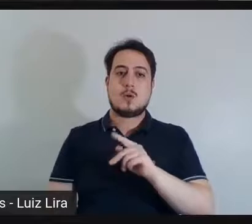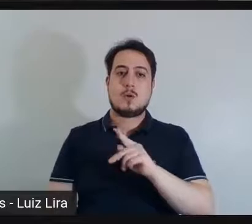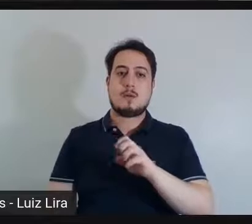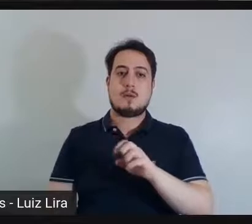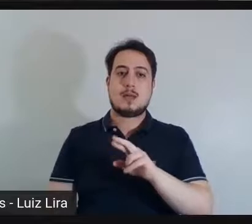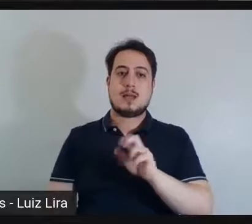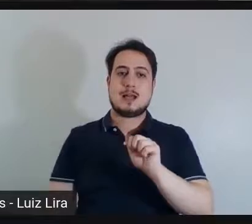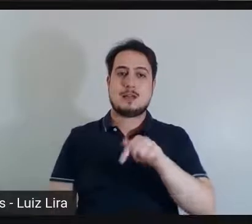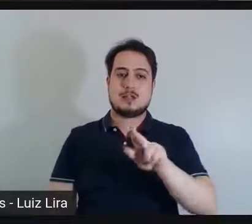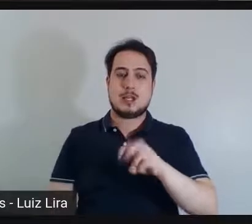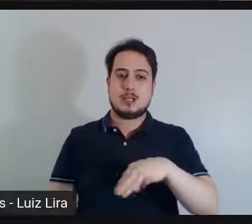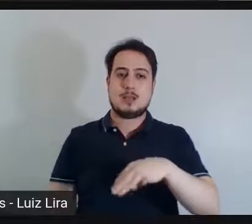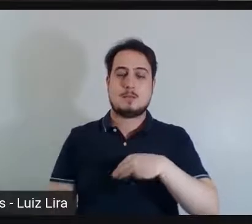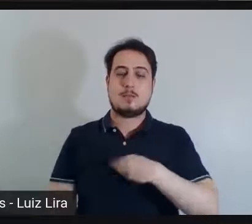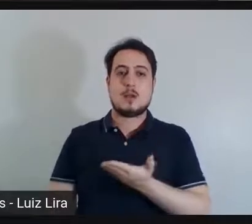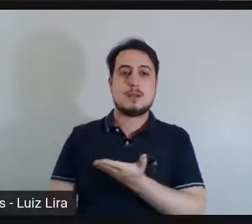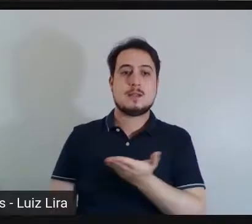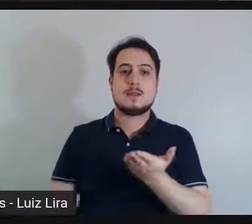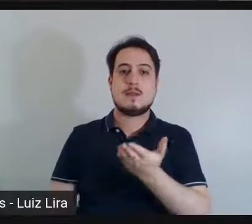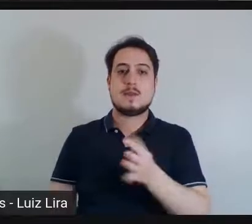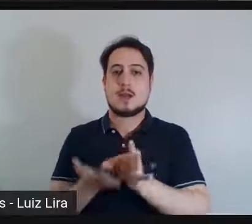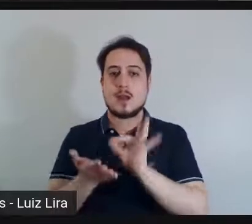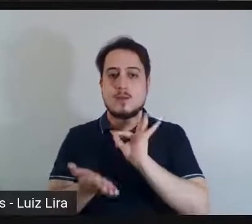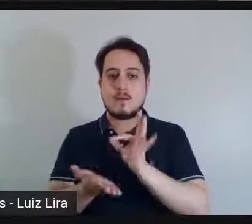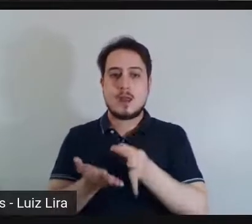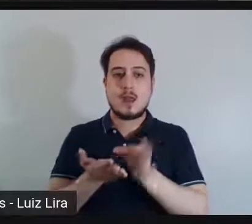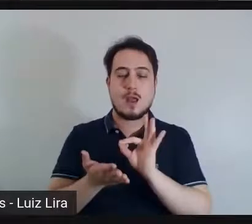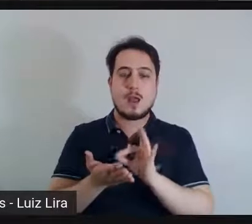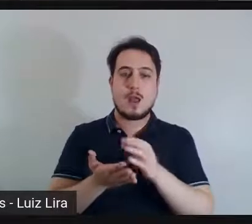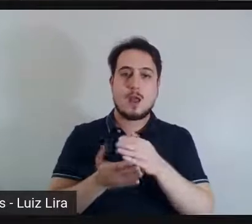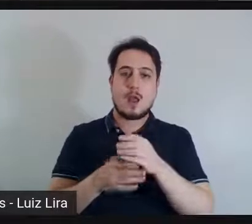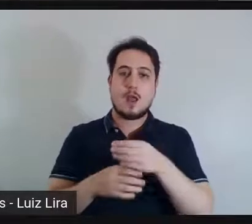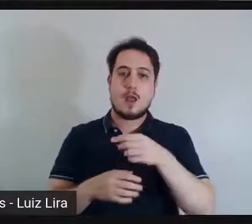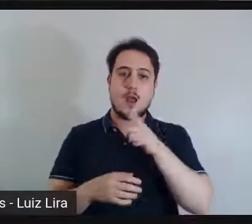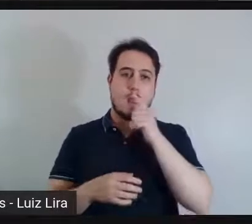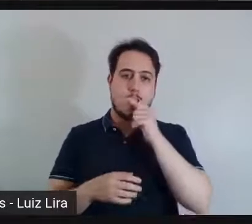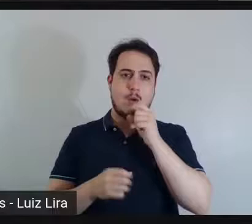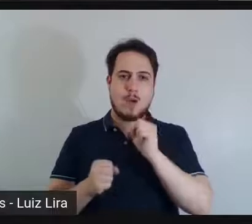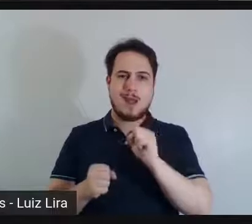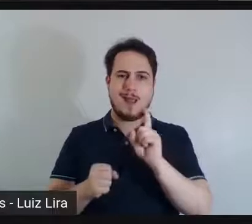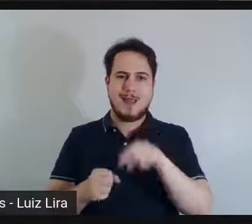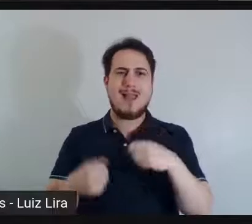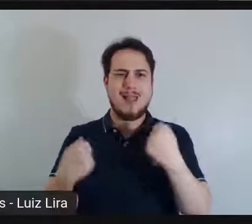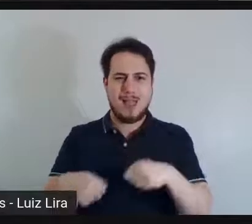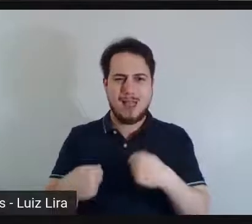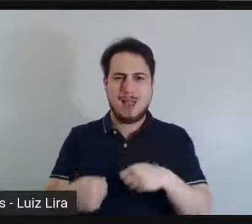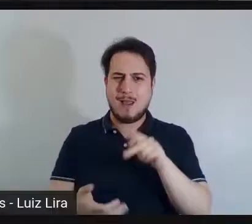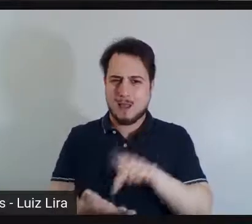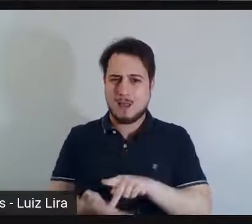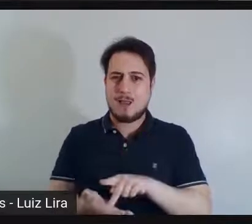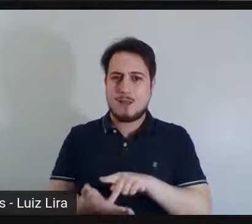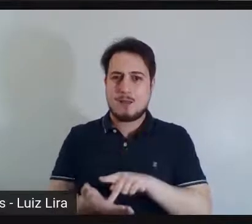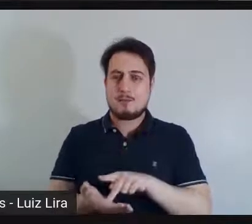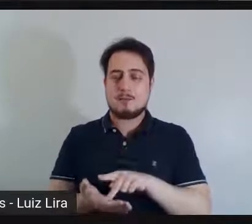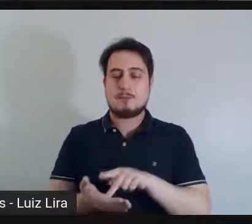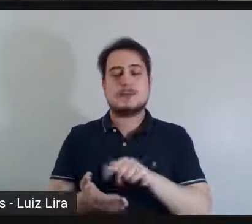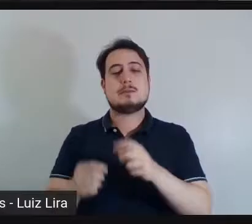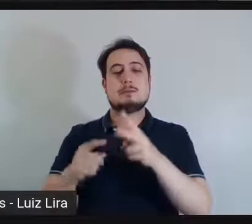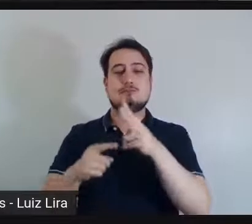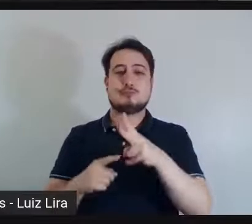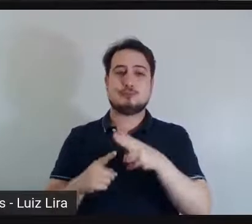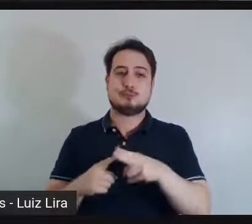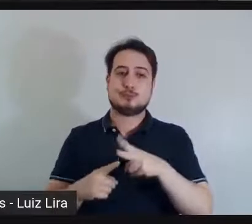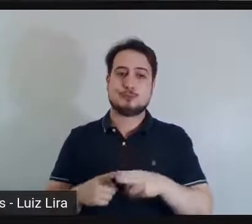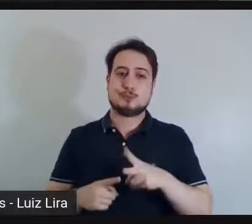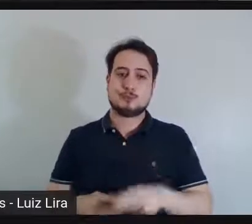mesmo? Então, se eu não tenho orçamento, eu vou começar a cortar onde eu acho que, de repente, eu não vou precisar muito. Então, pode ser